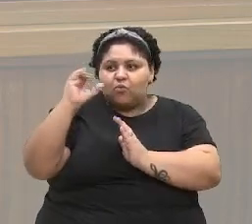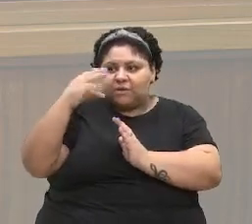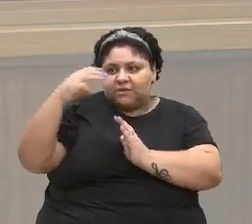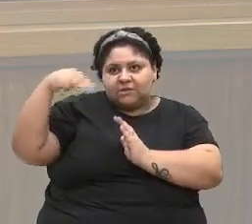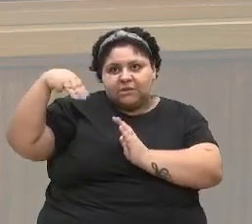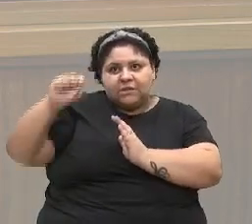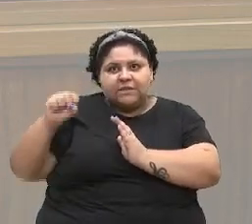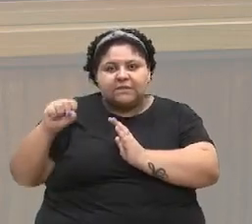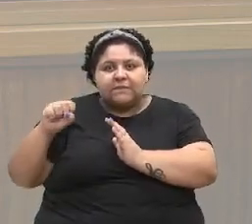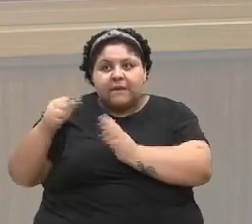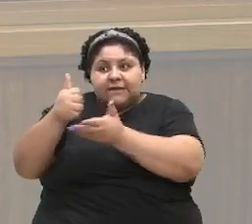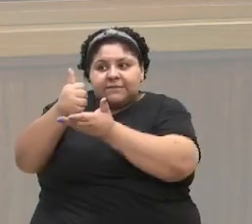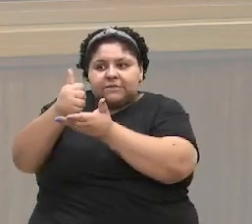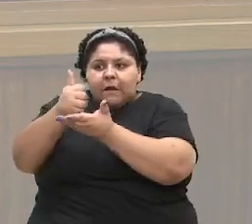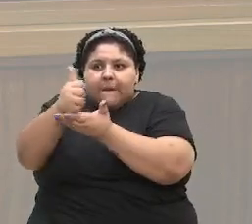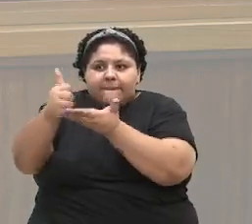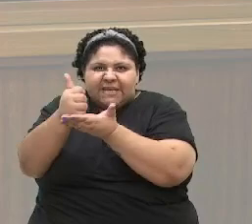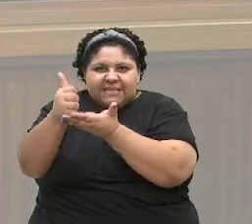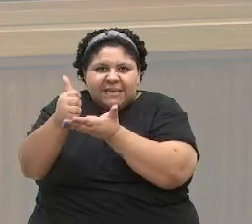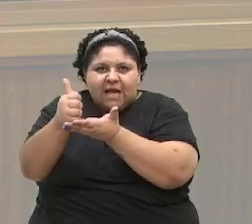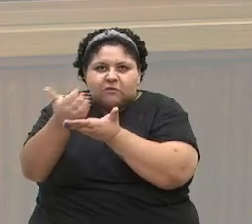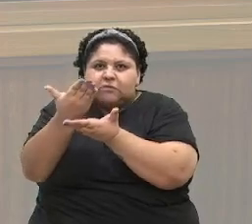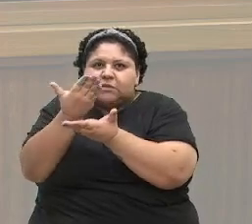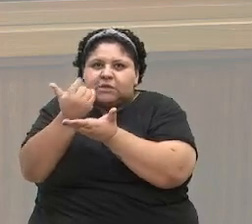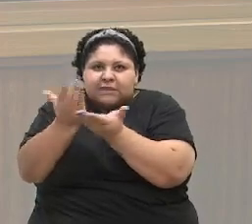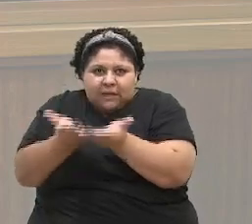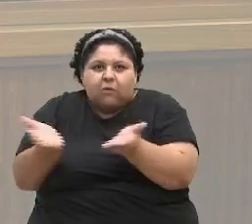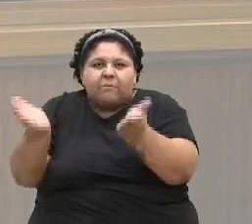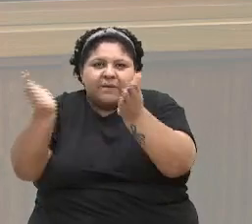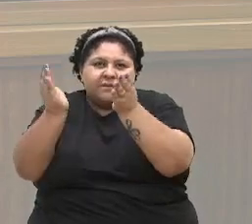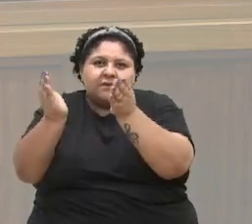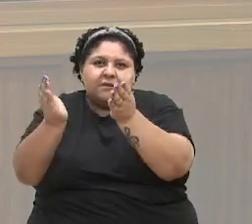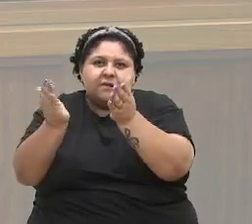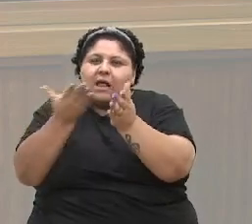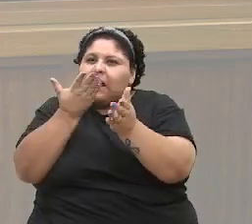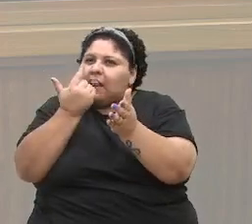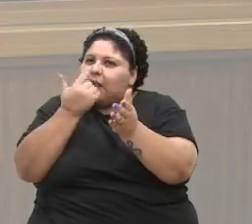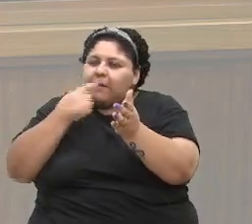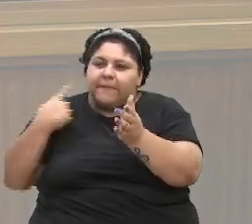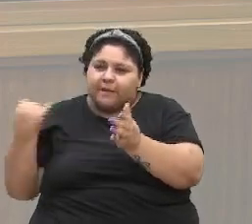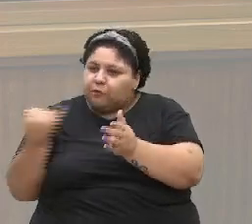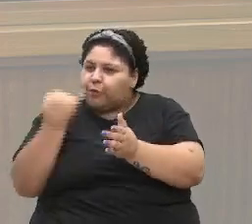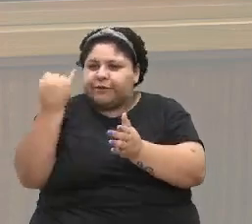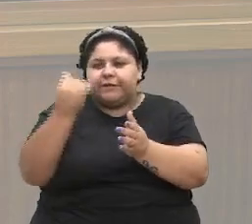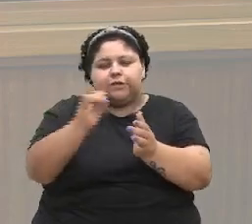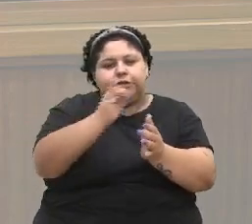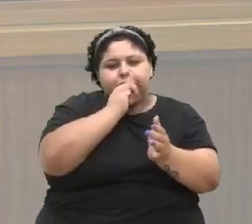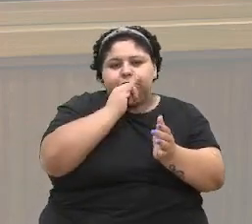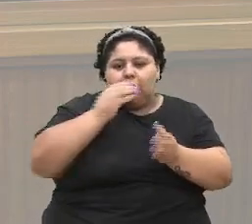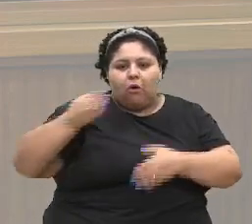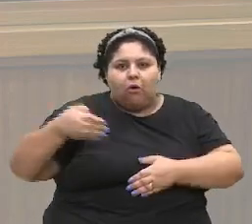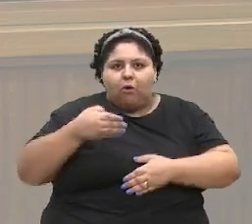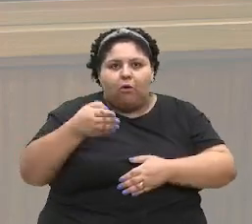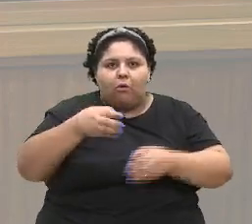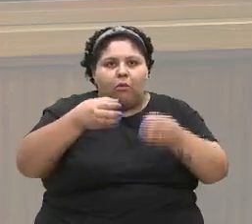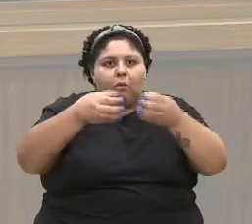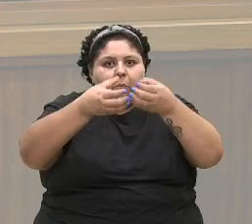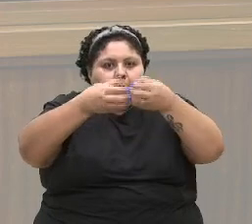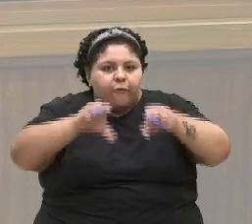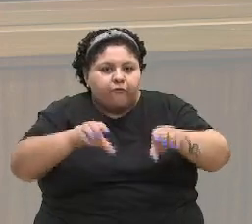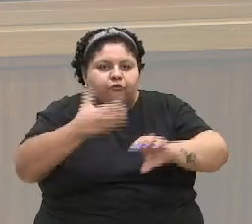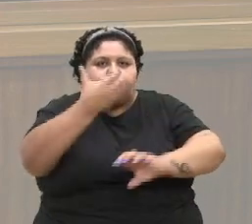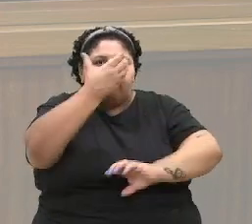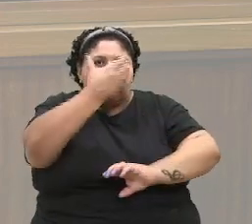a cesta básica, que é os alimentos essenciais, como peixe, como ovos, como